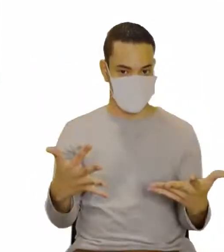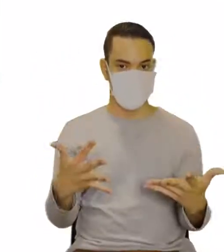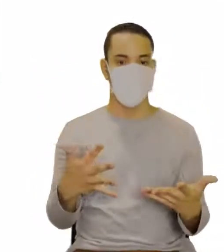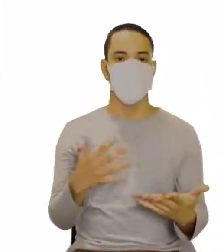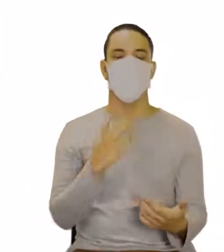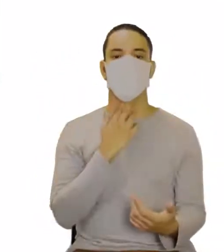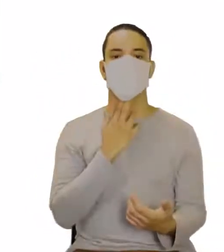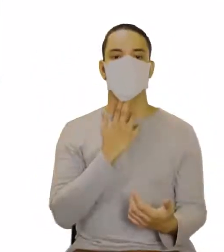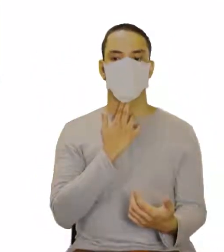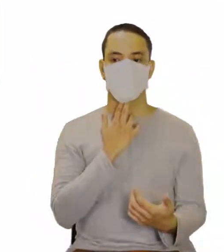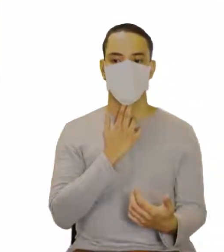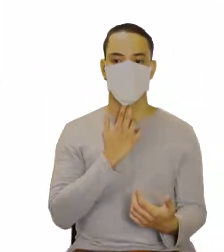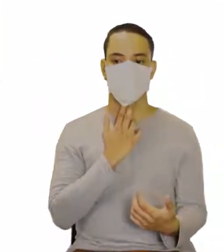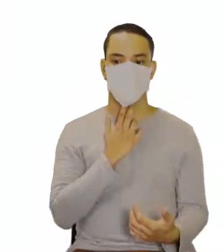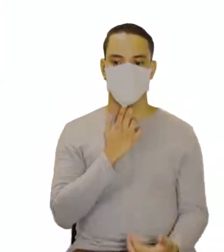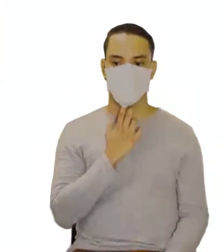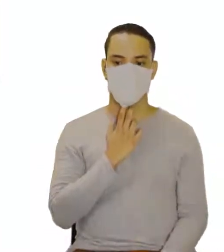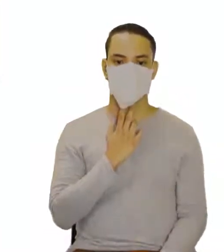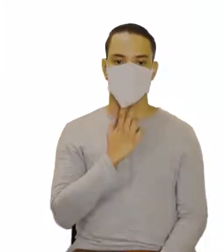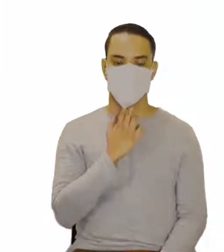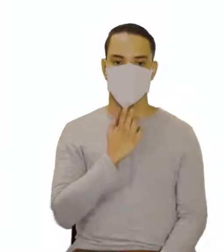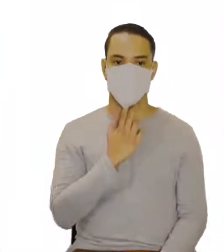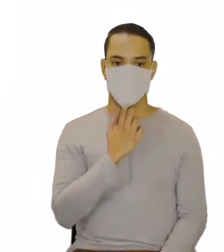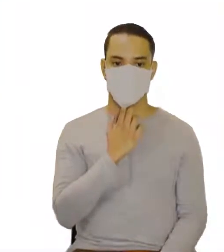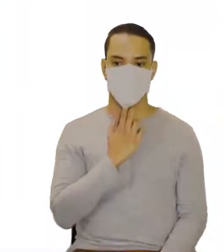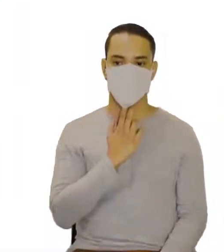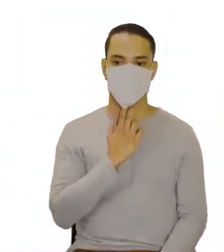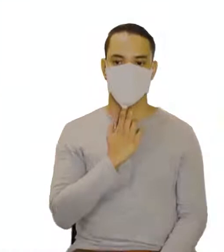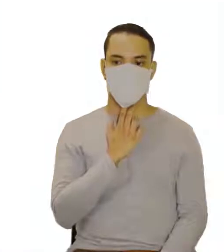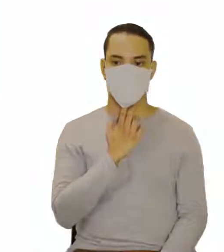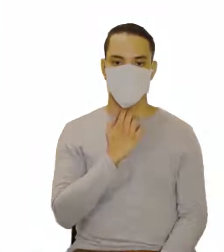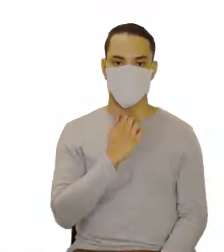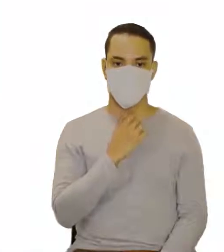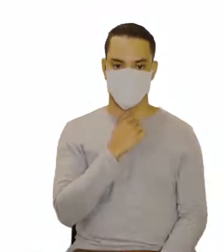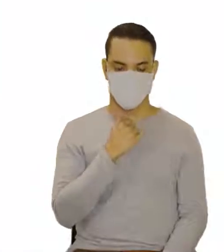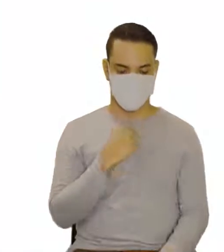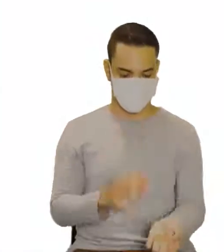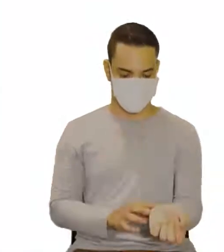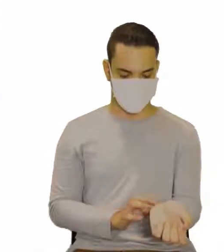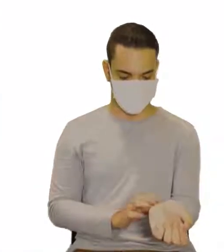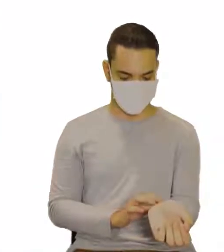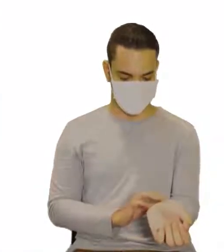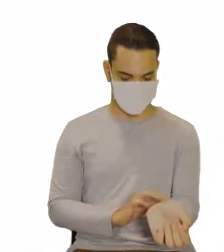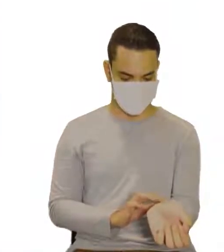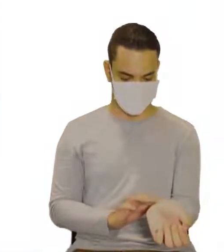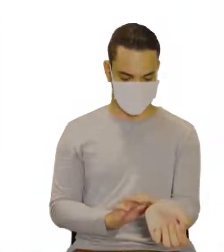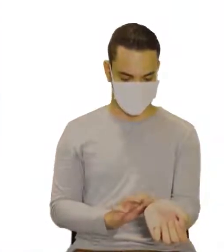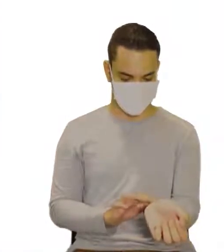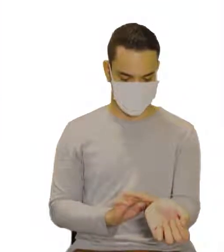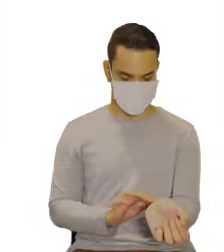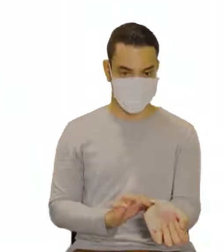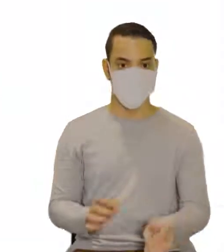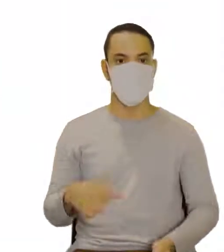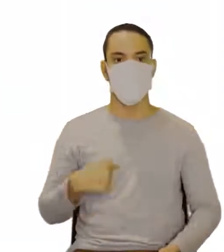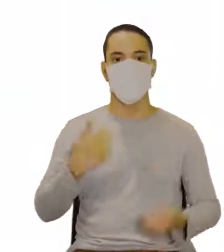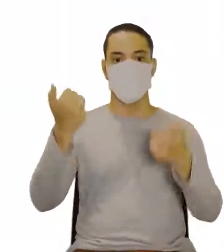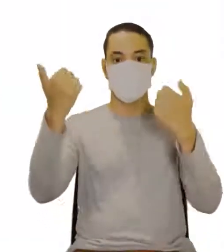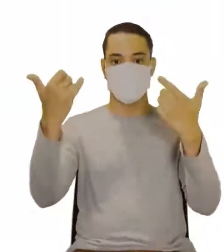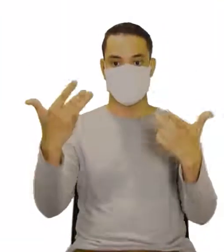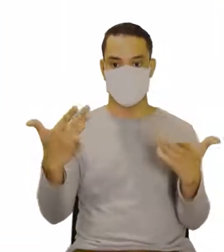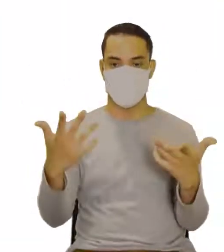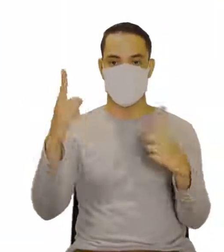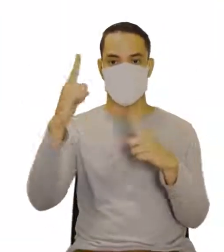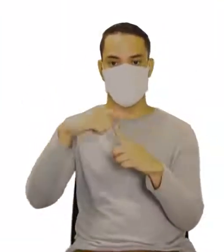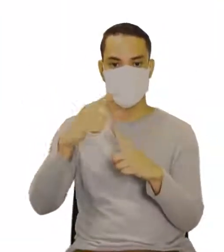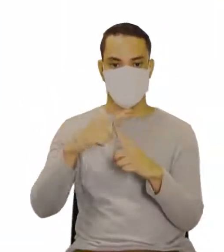geradores elétricos, tá bom? E como habilidades, o que nós vamos ter? Distinguir os tipos de